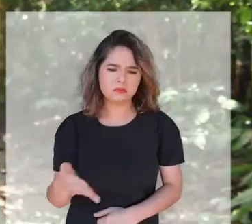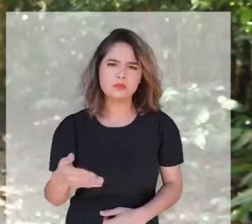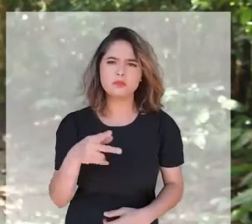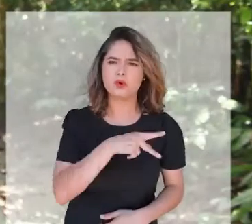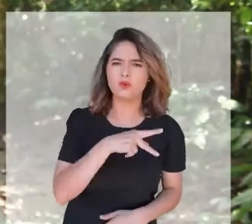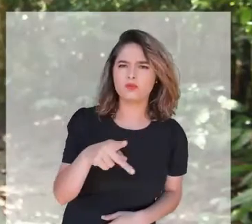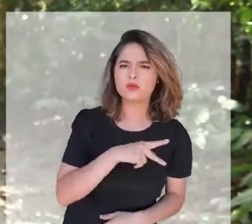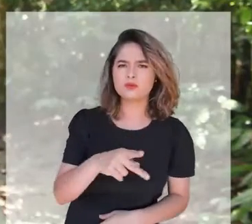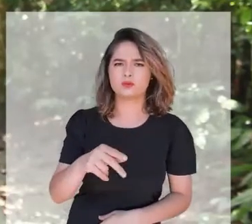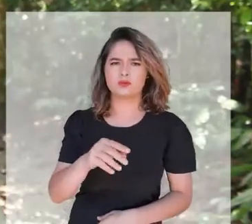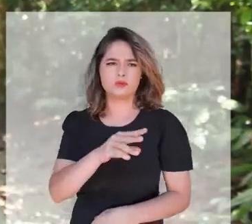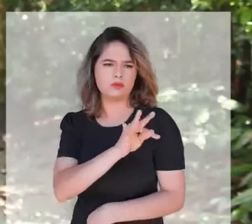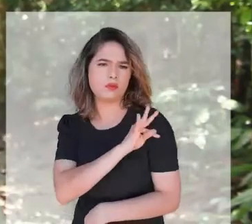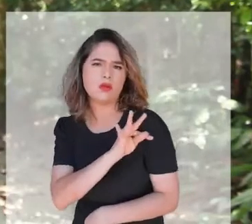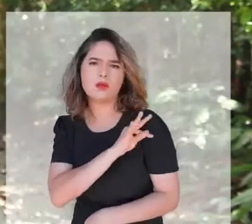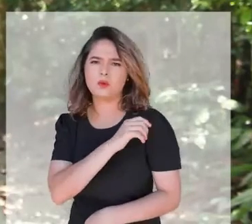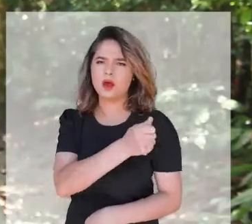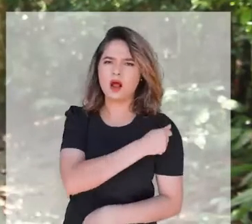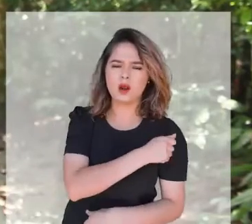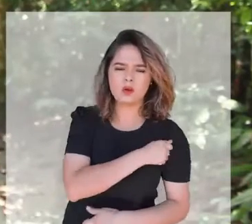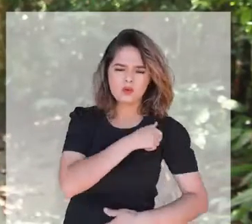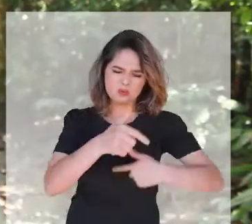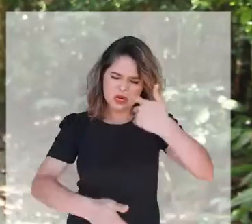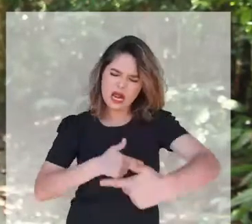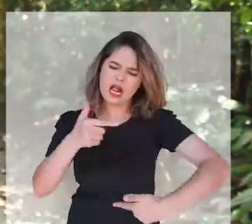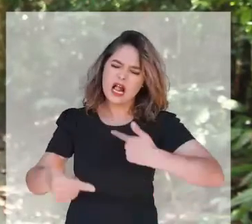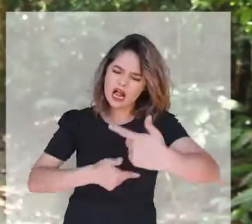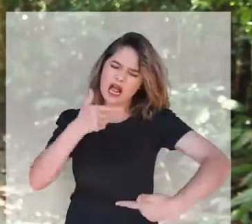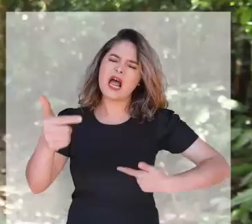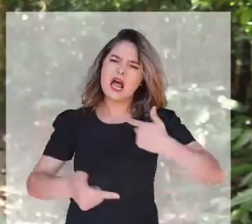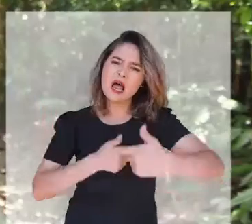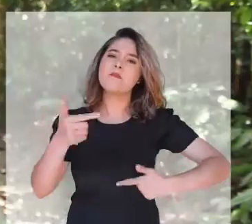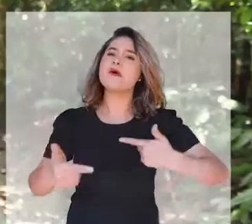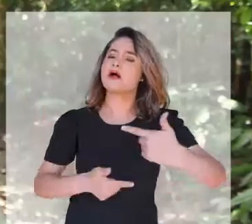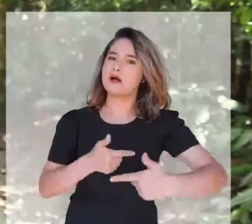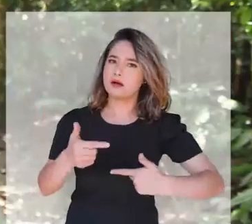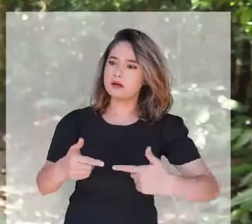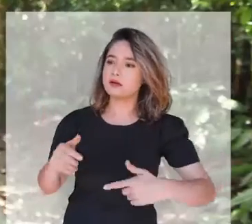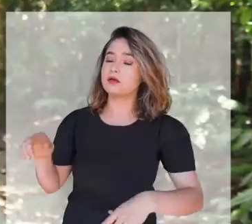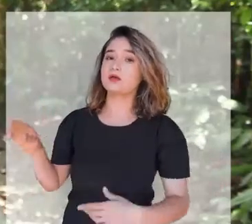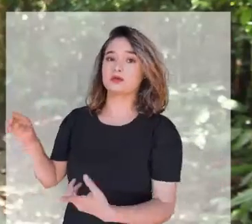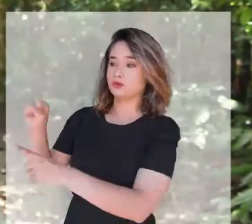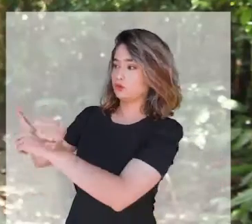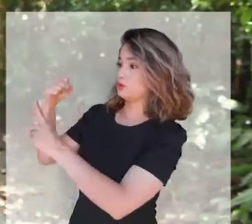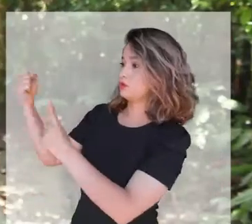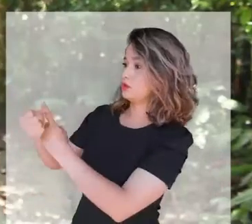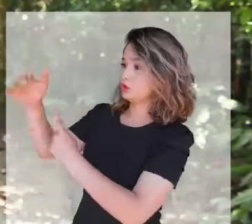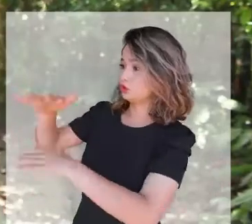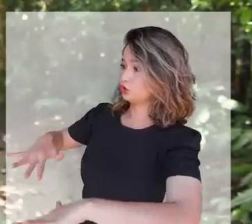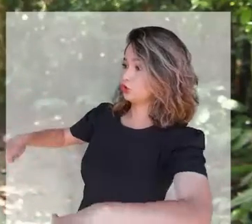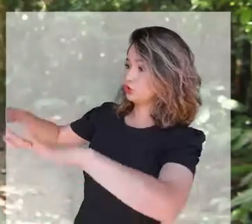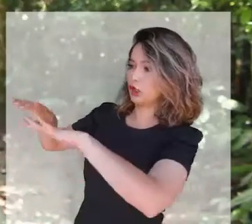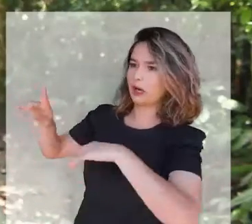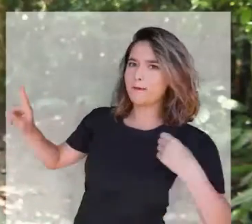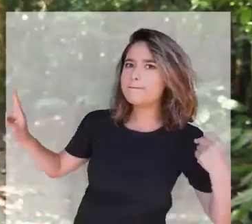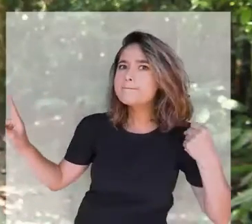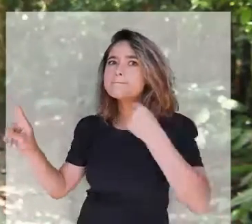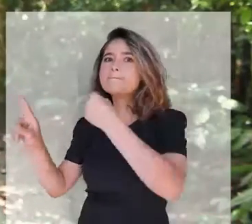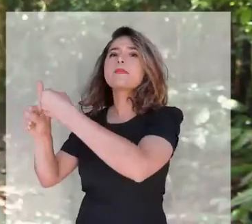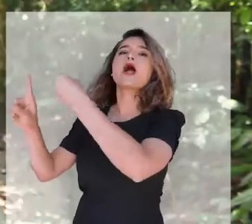por professores e professoras extensionistas, discentes extensionistas, técnicos e